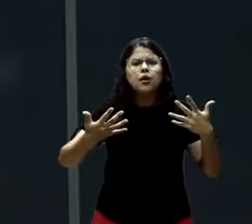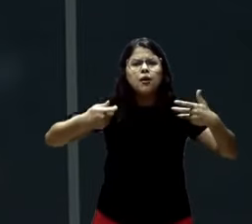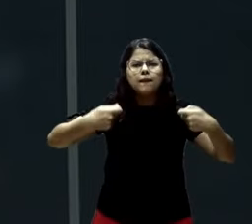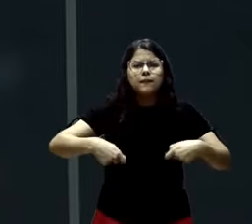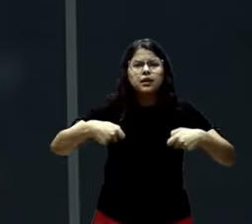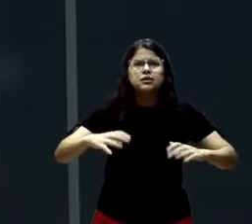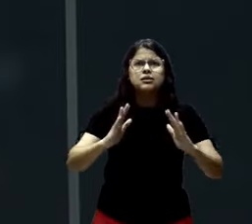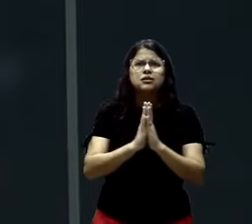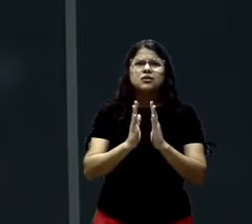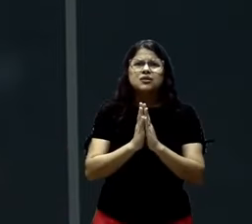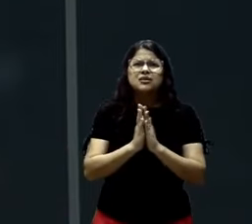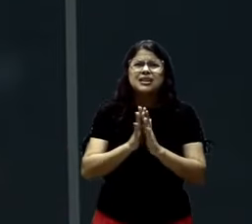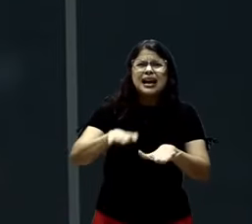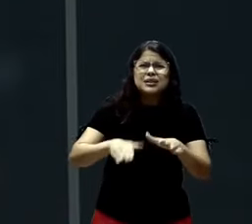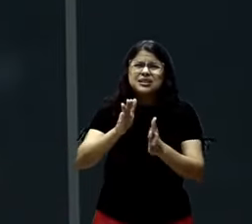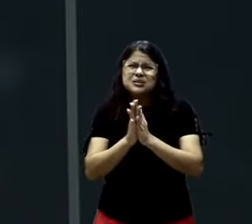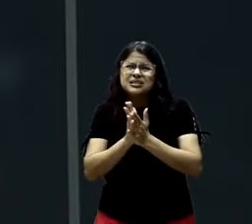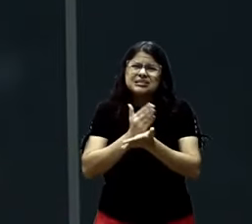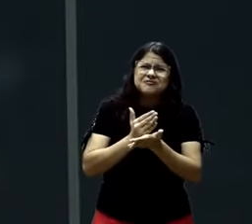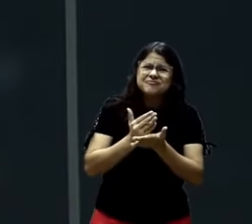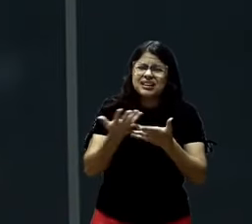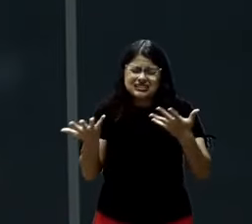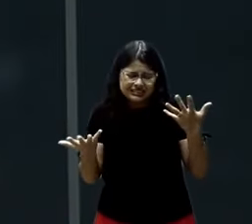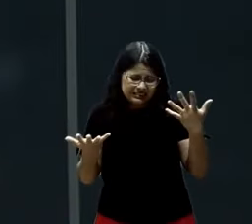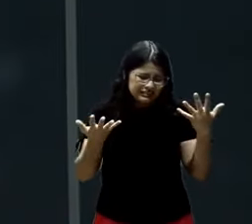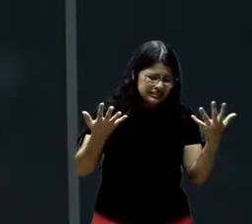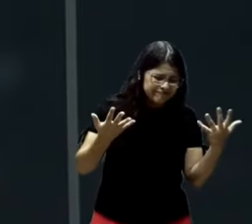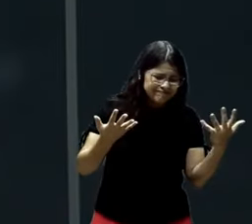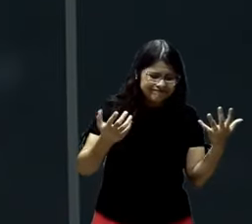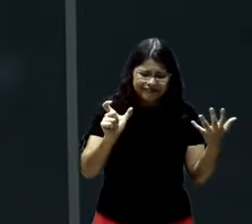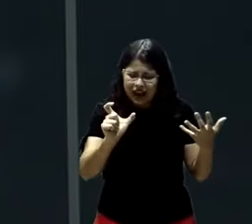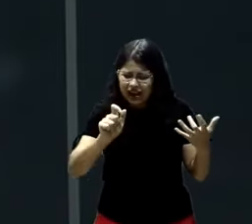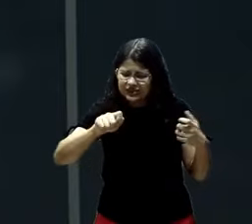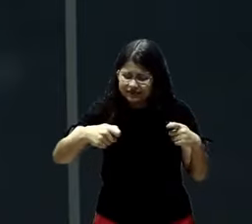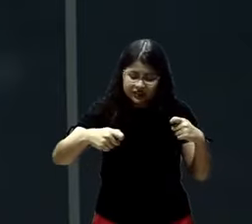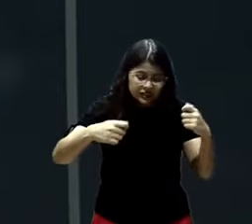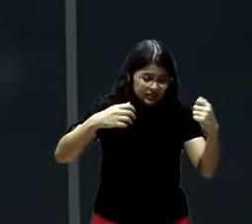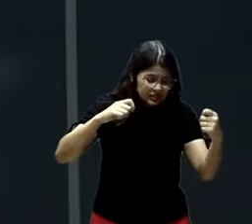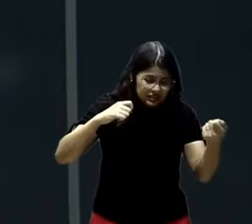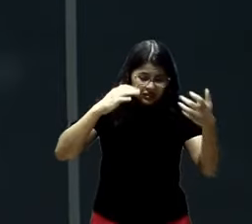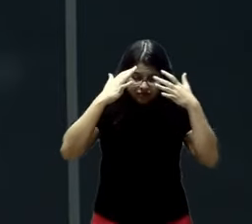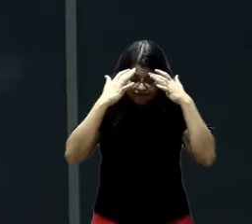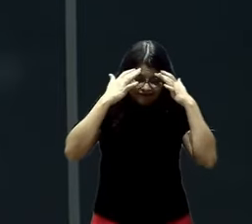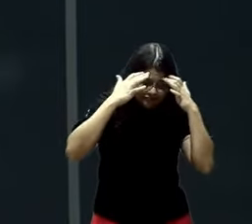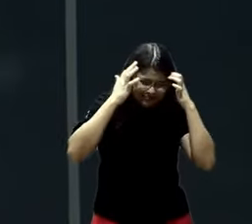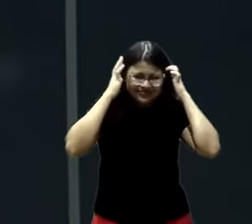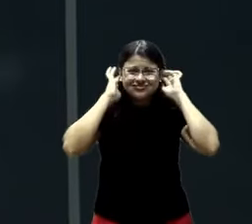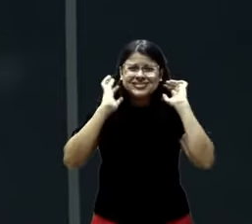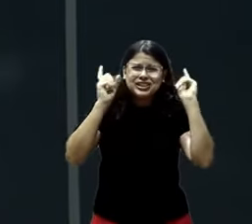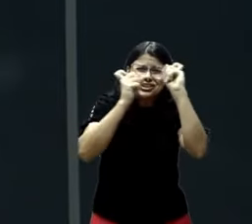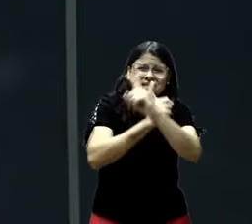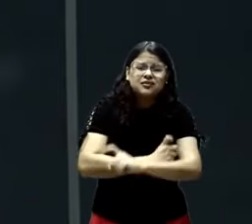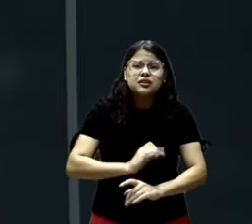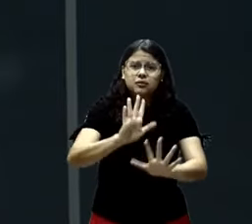enroscando, enroscando, vai faltando palavra, mas daqui a pouco vai entrando numa sintonia.